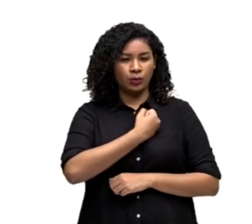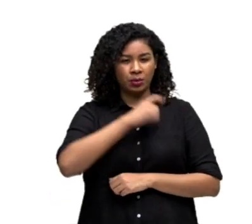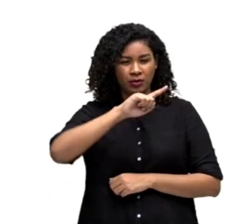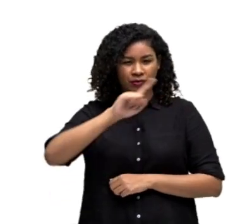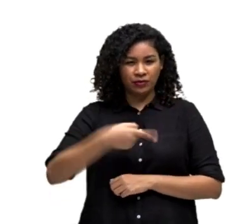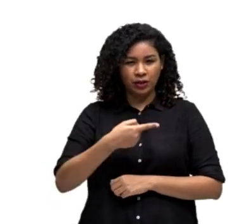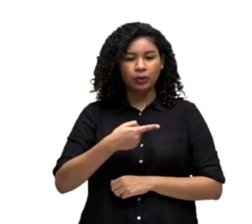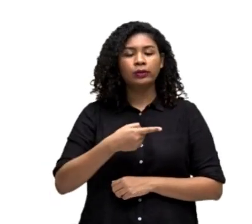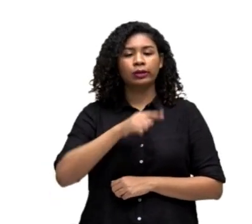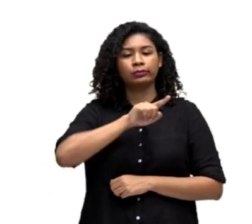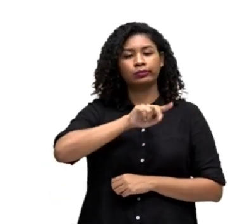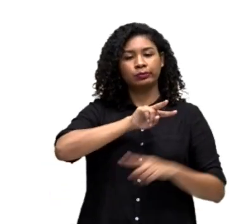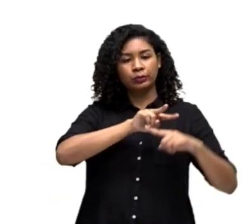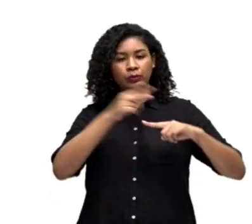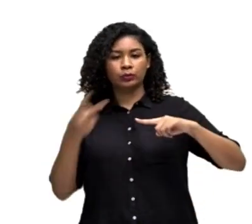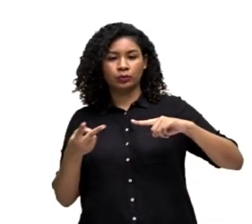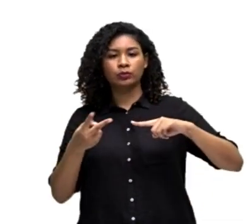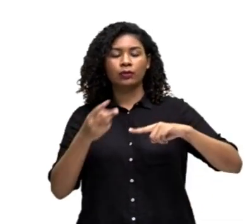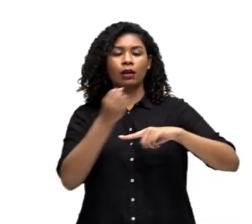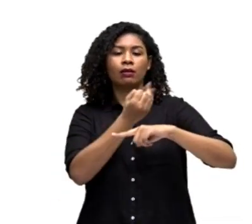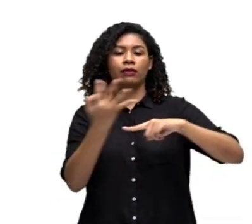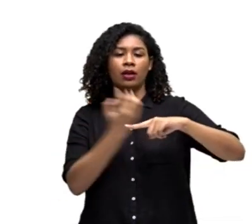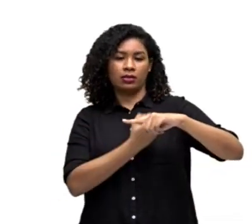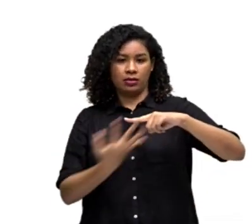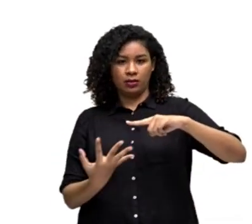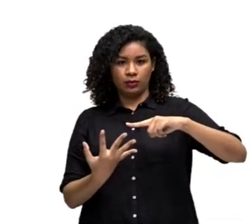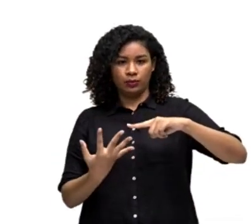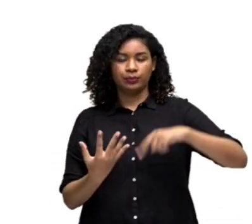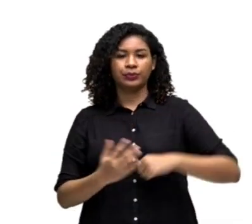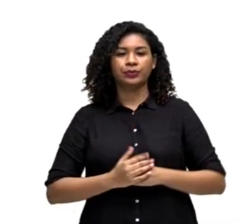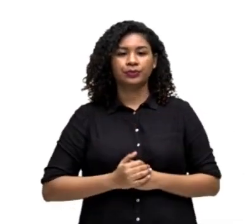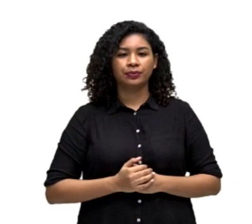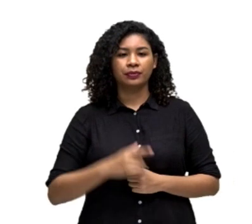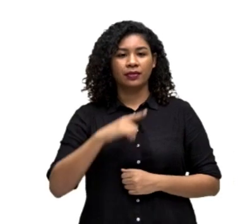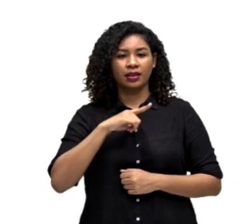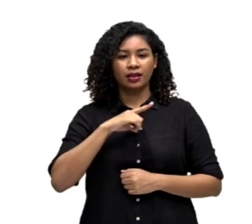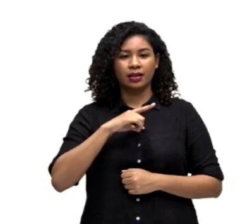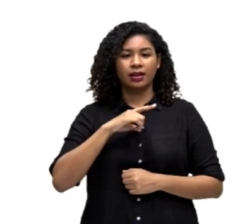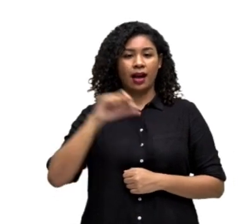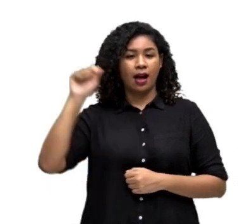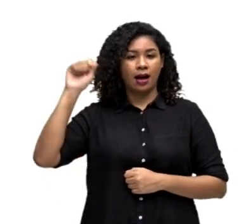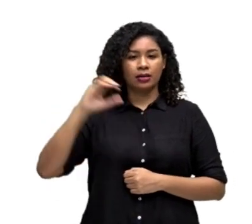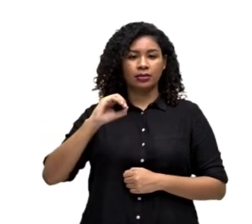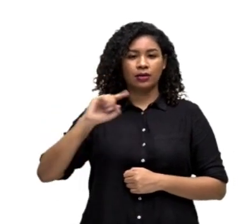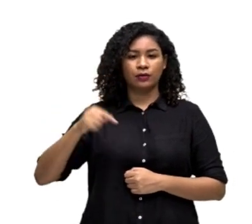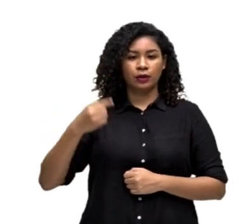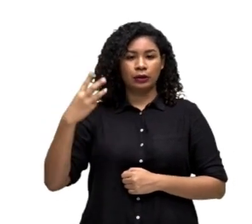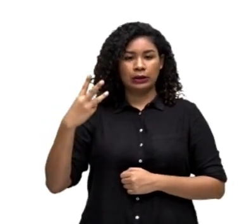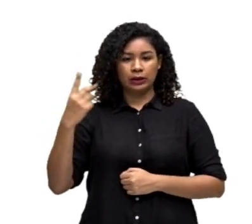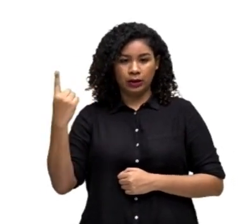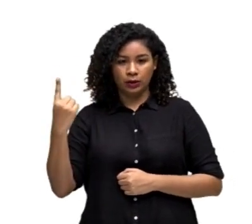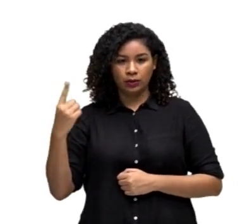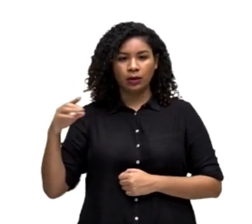forma de fração decimal. E aí nós temos 0,31,